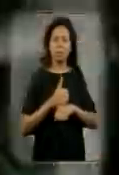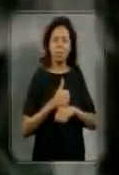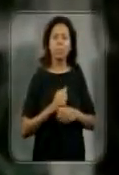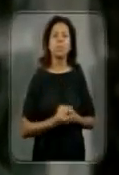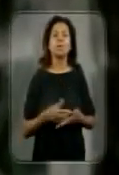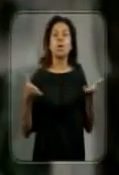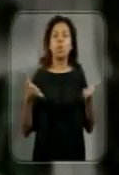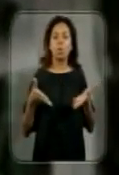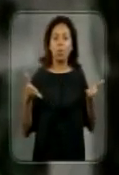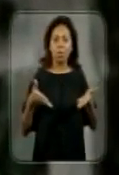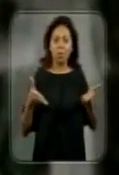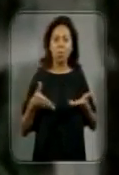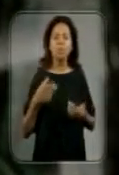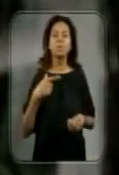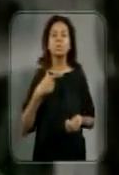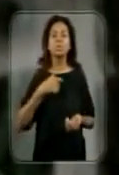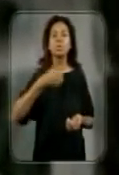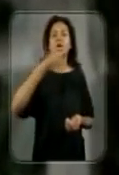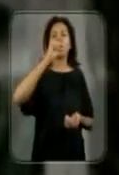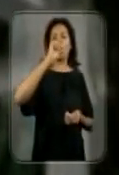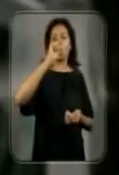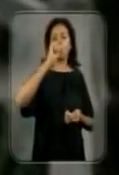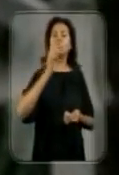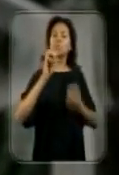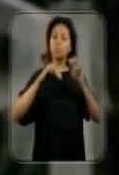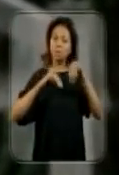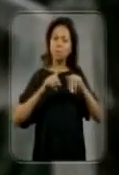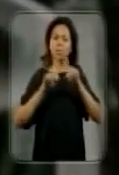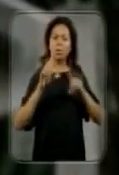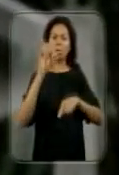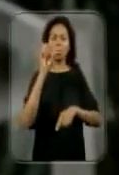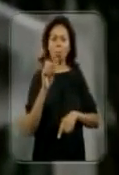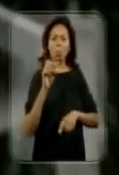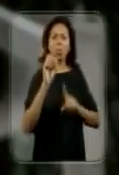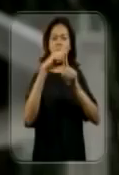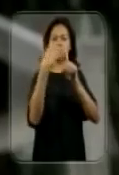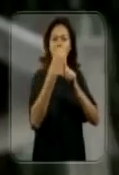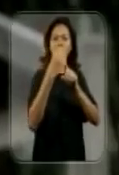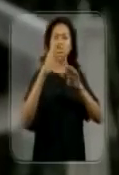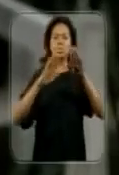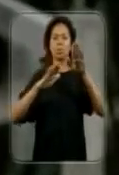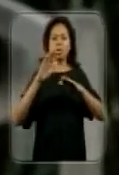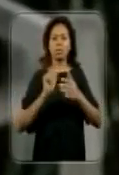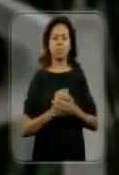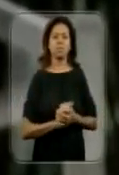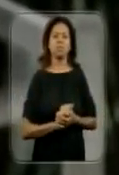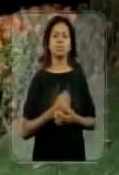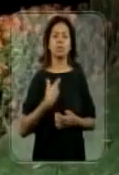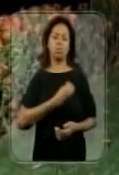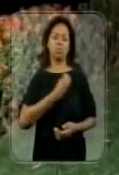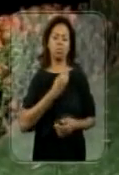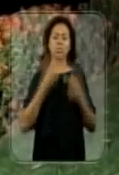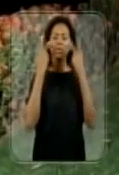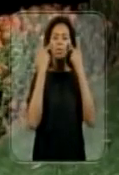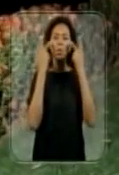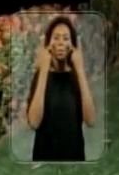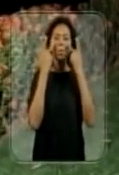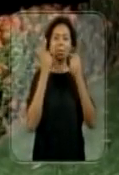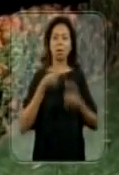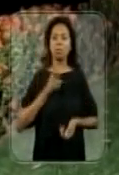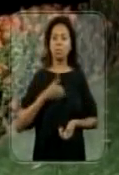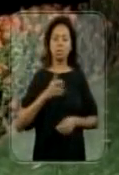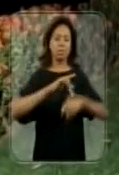melhor. Hoje eu bebo, mas muito pouco socialmente, de vez em quando. Eu levo uma vida